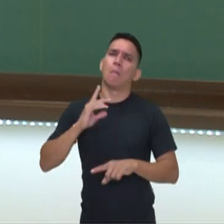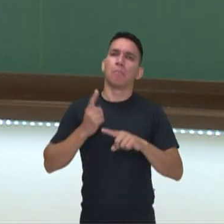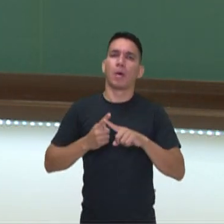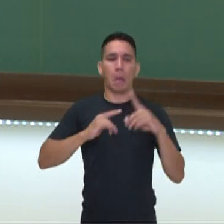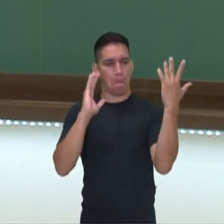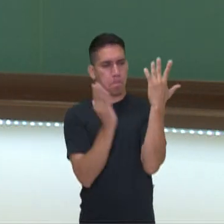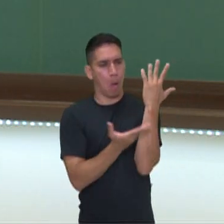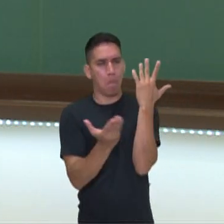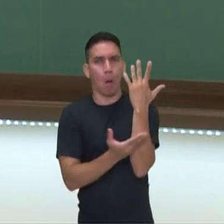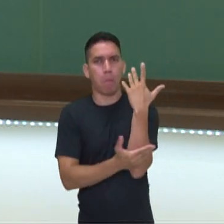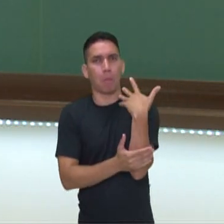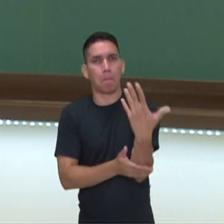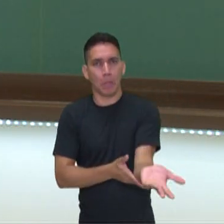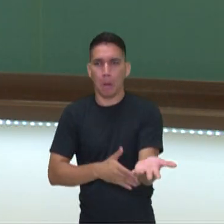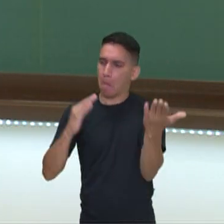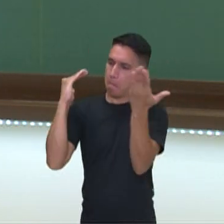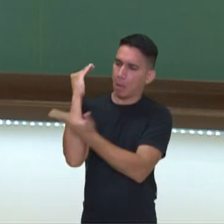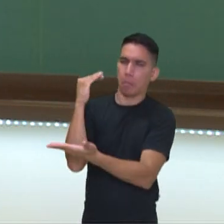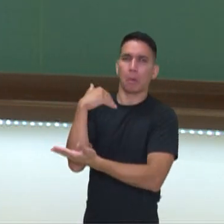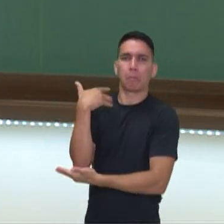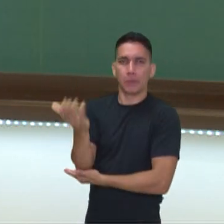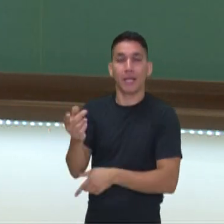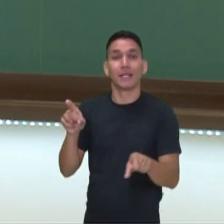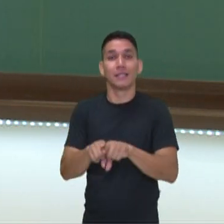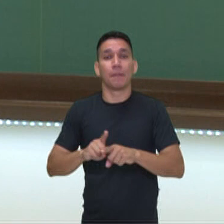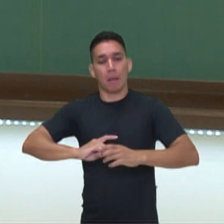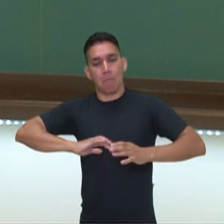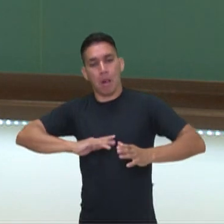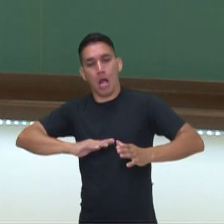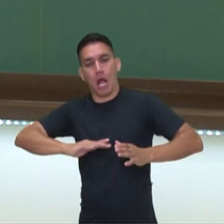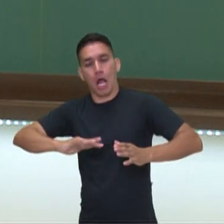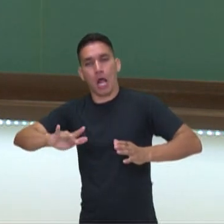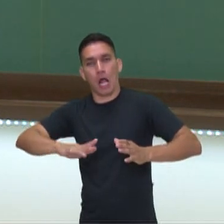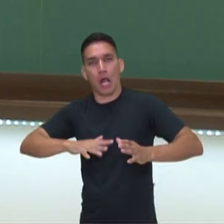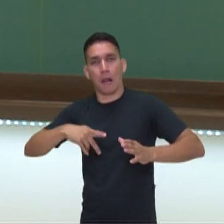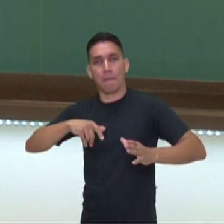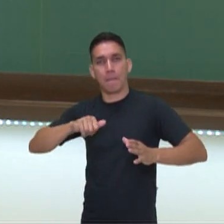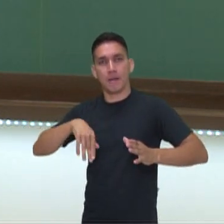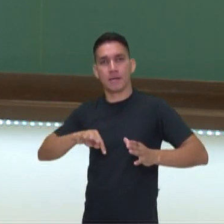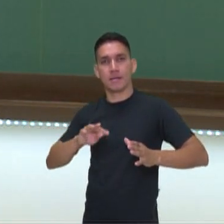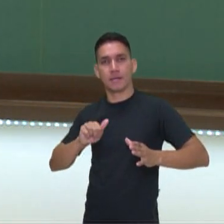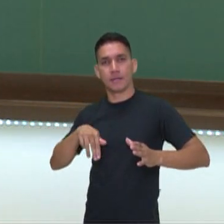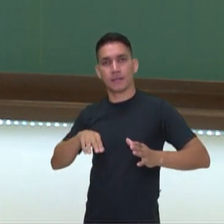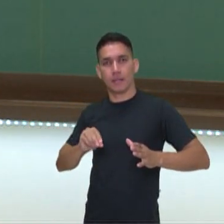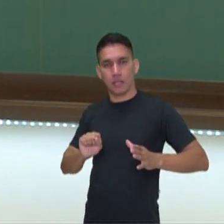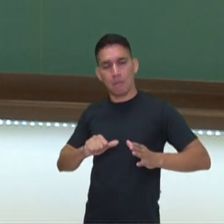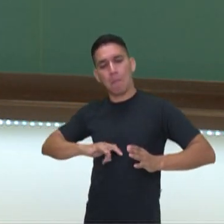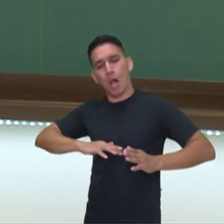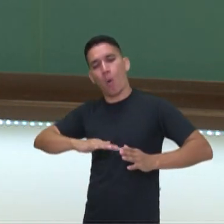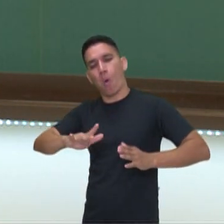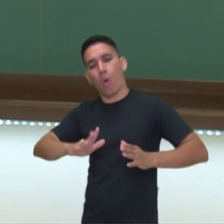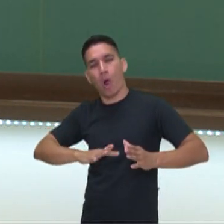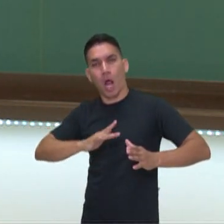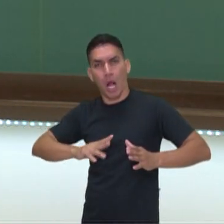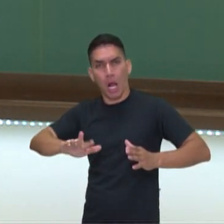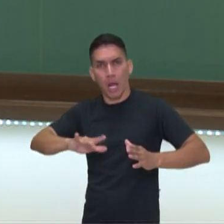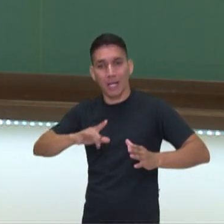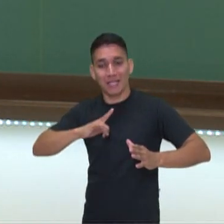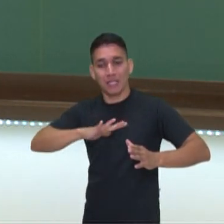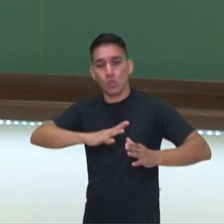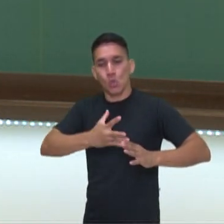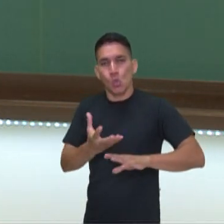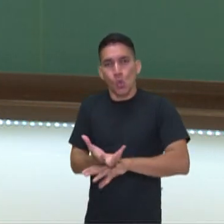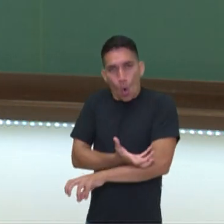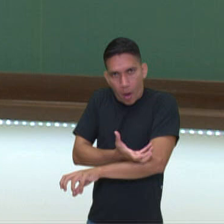de florestas e da drenagem dos pântanos, tornando esses locais então próprios